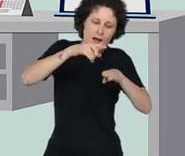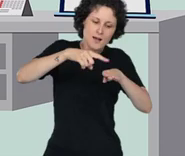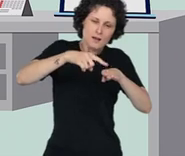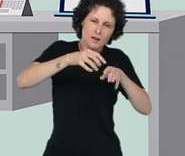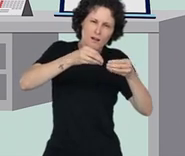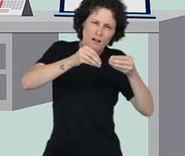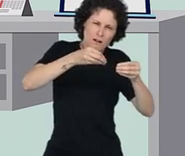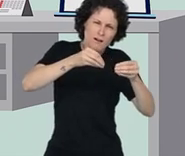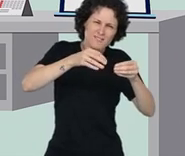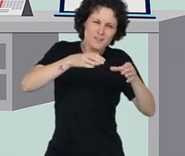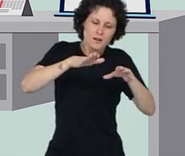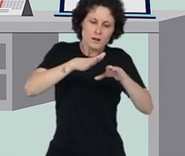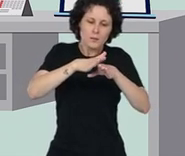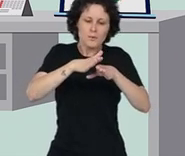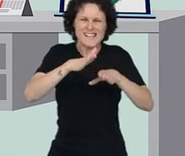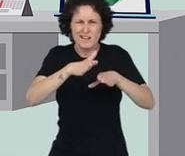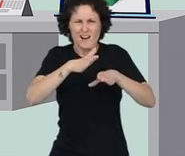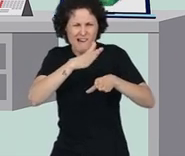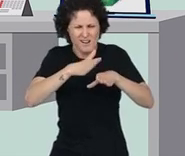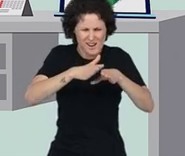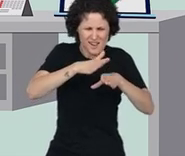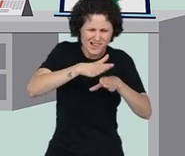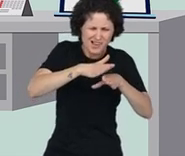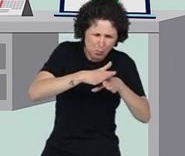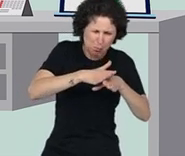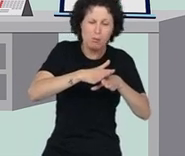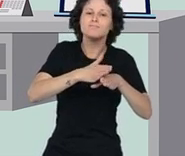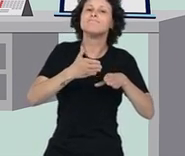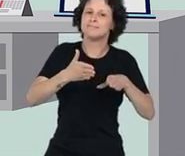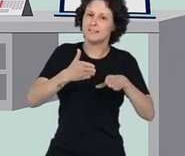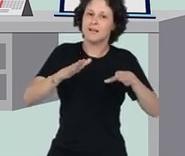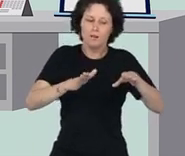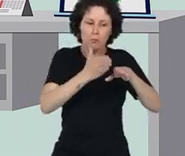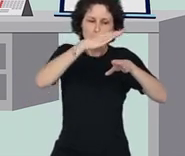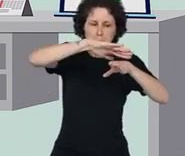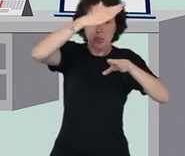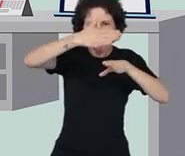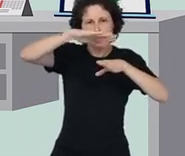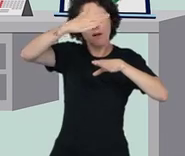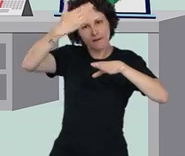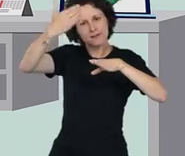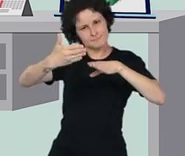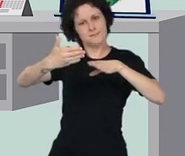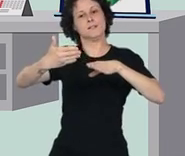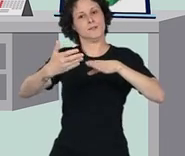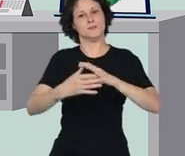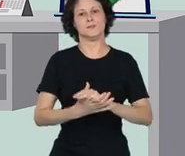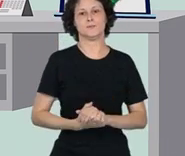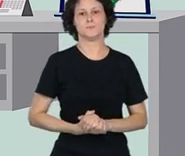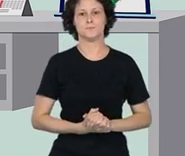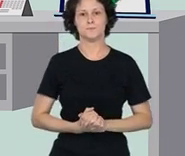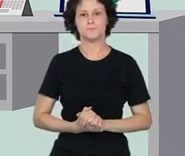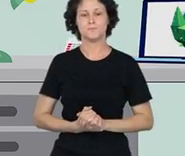e a placa mais leve enrugou, formando cadeias de montanhas que hoje chamamos de Cordilheiras dos Andes. Interessante,